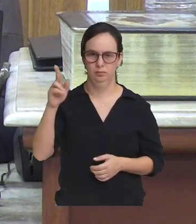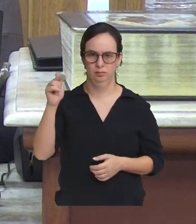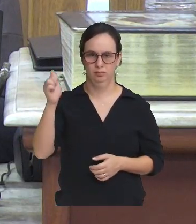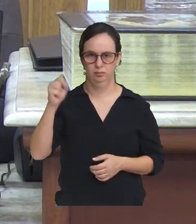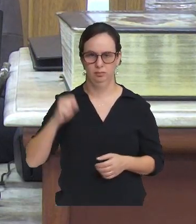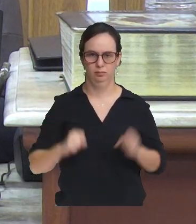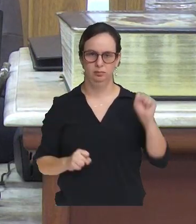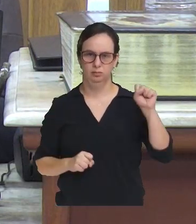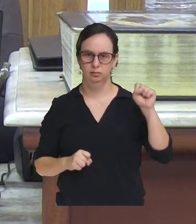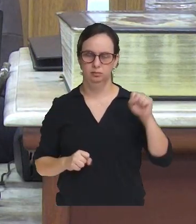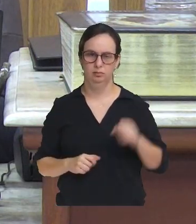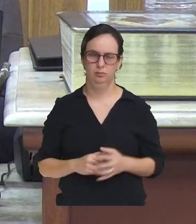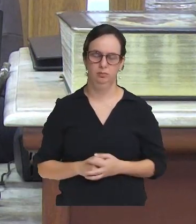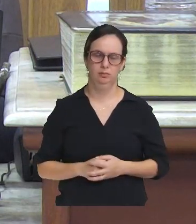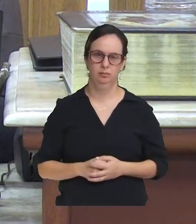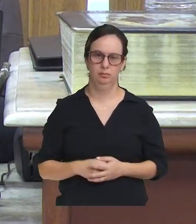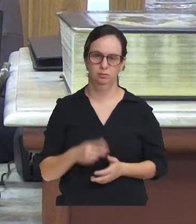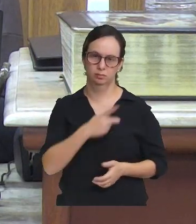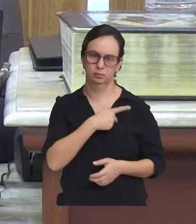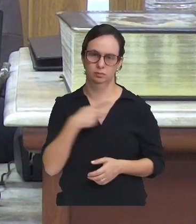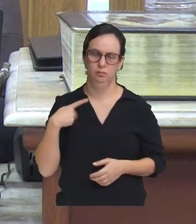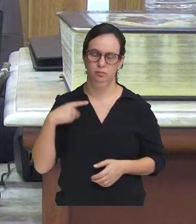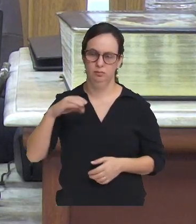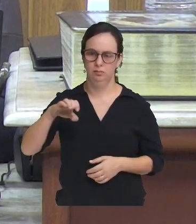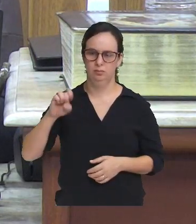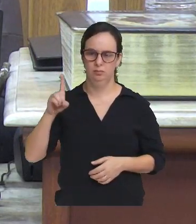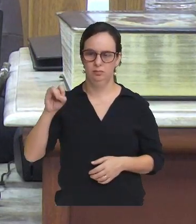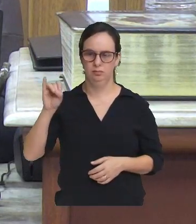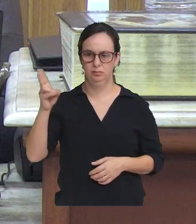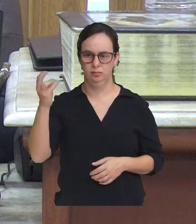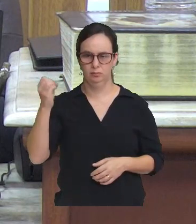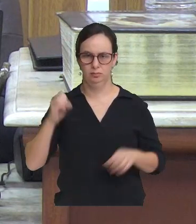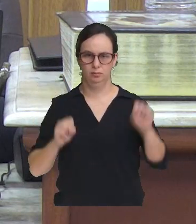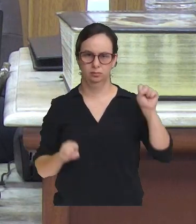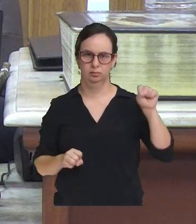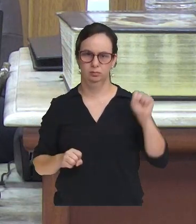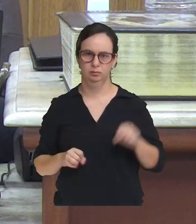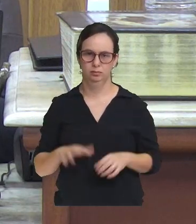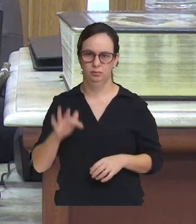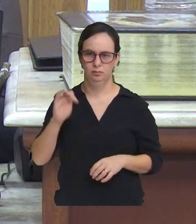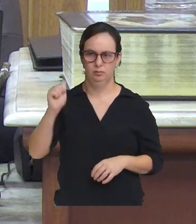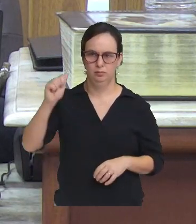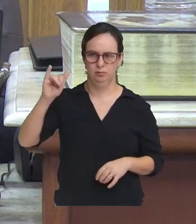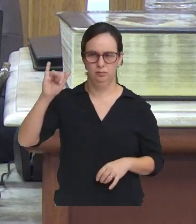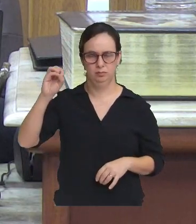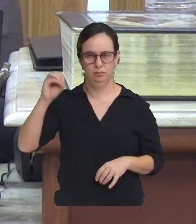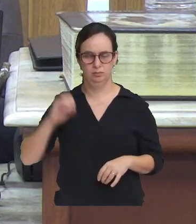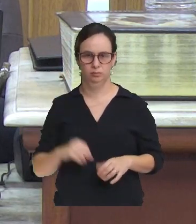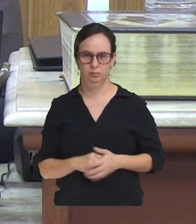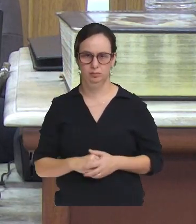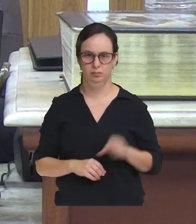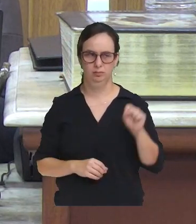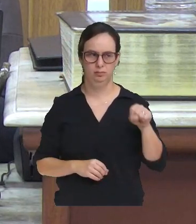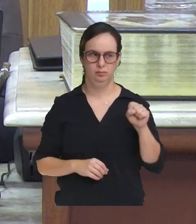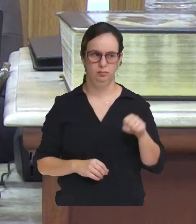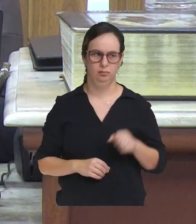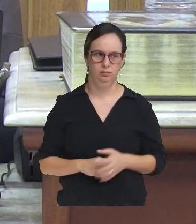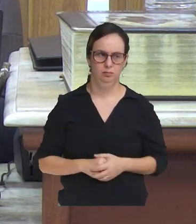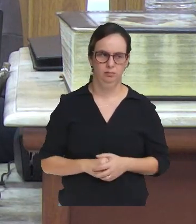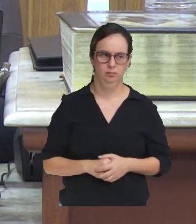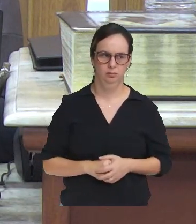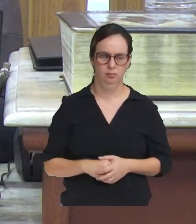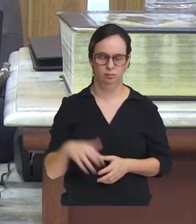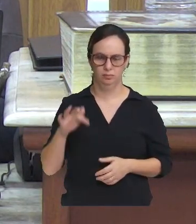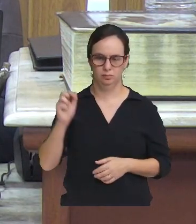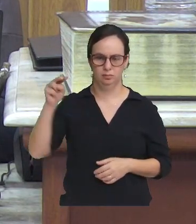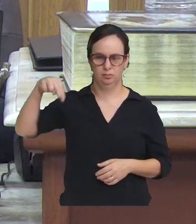sim. Edson de Souza. Voto sim com declaração. Fábio Alex Nunes. Fabinho Alerta Verbal vota sim. Fernando